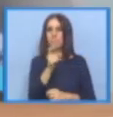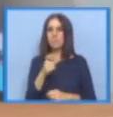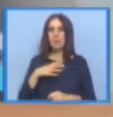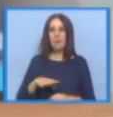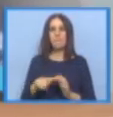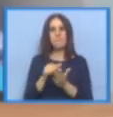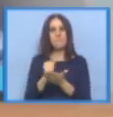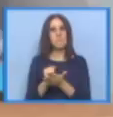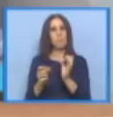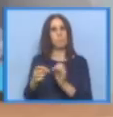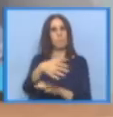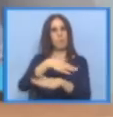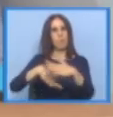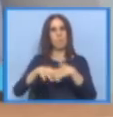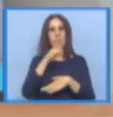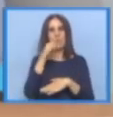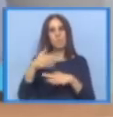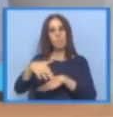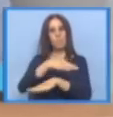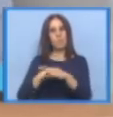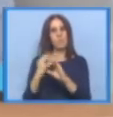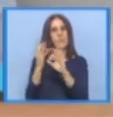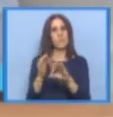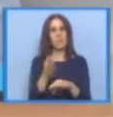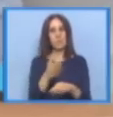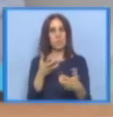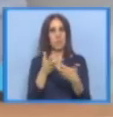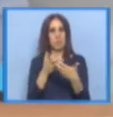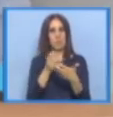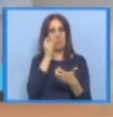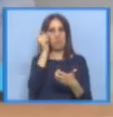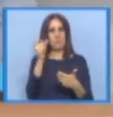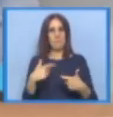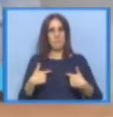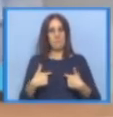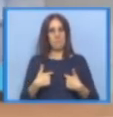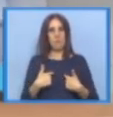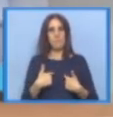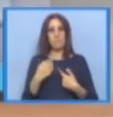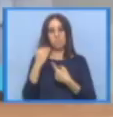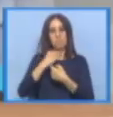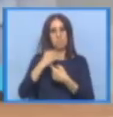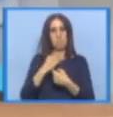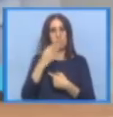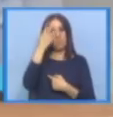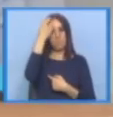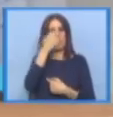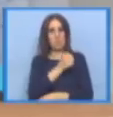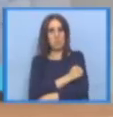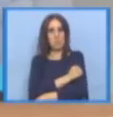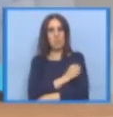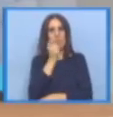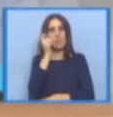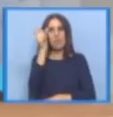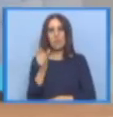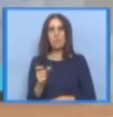povos, sempre procurou servir os seus povos e, na altura da guerra, ele próprio se alimentava de rações alimentares no palácio,